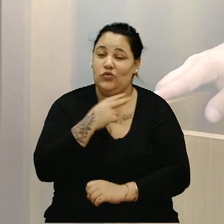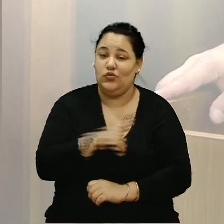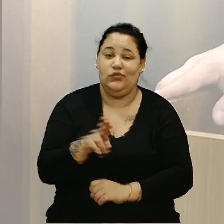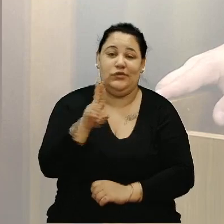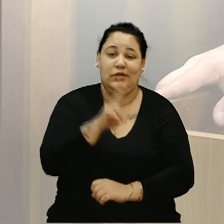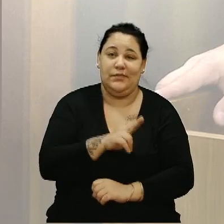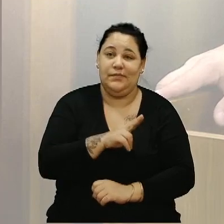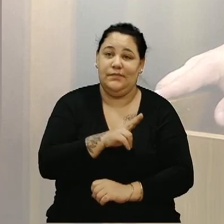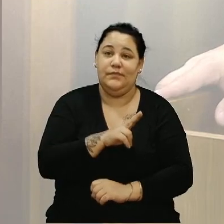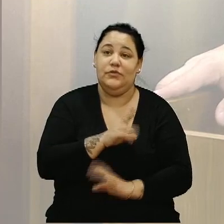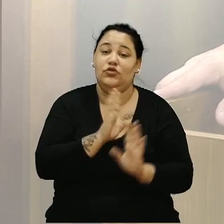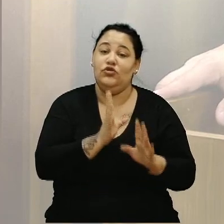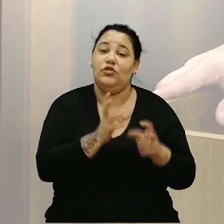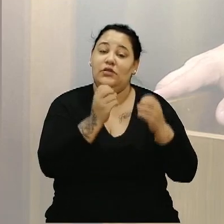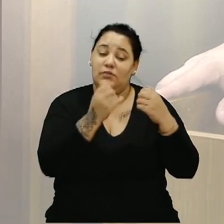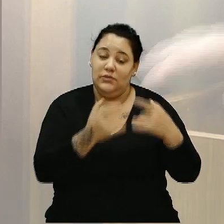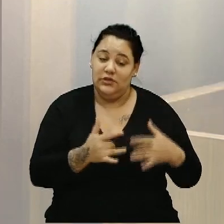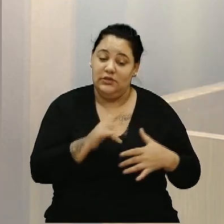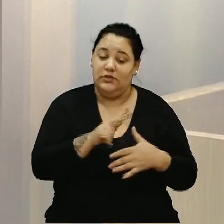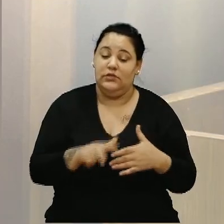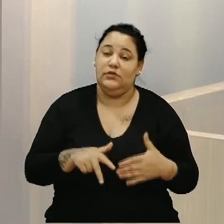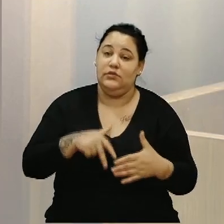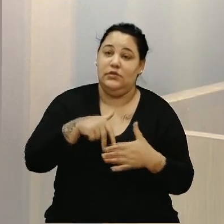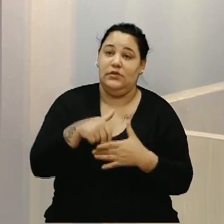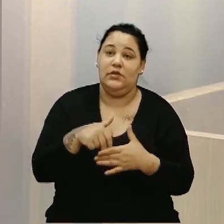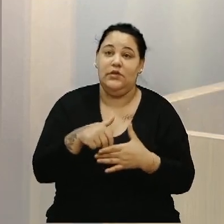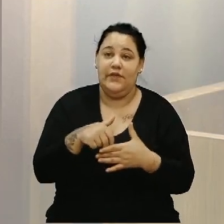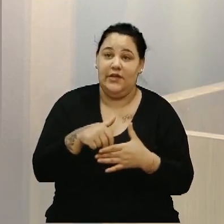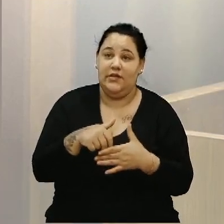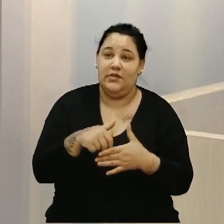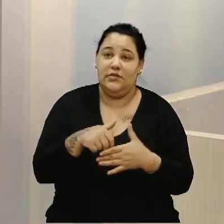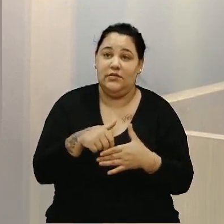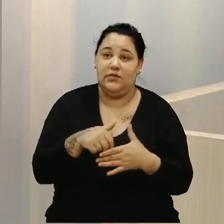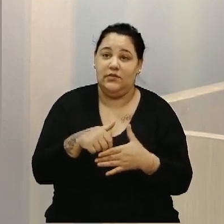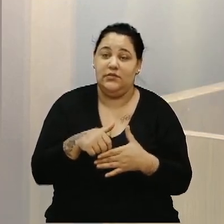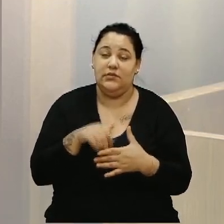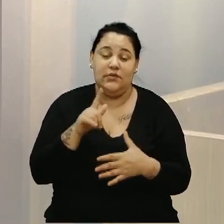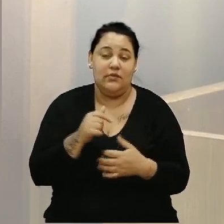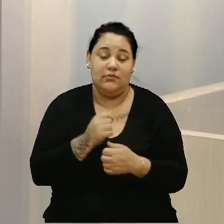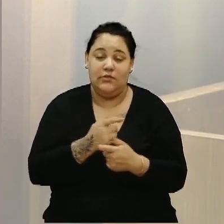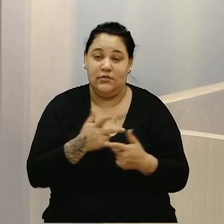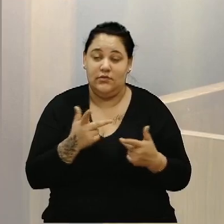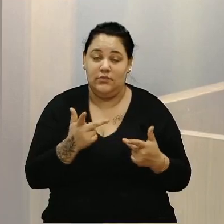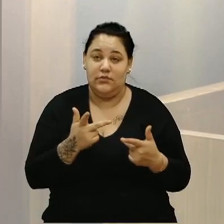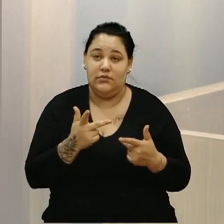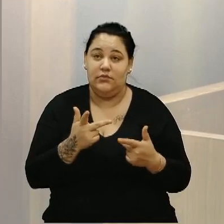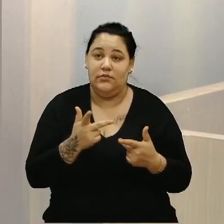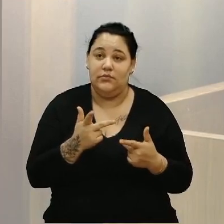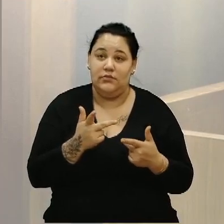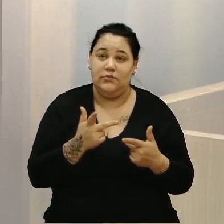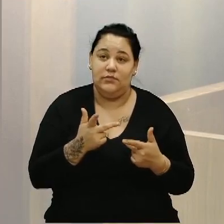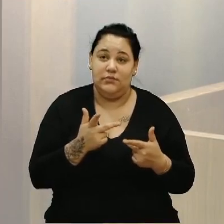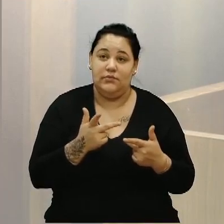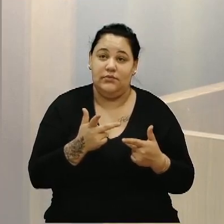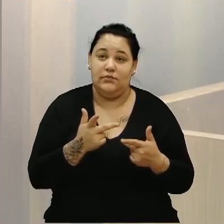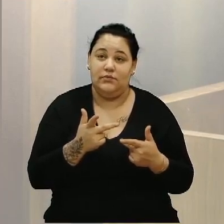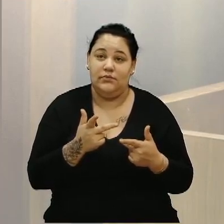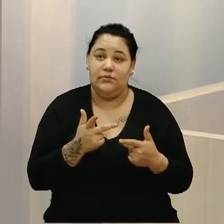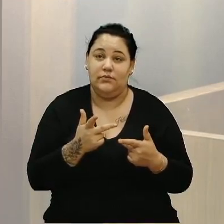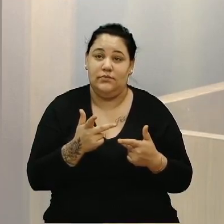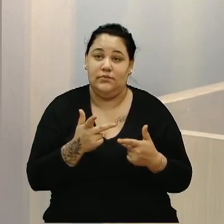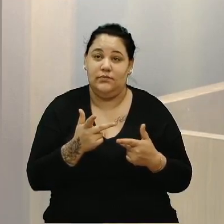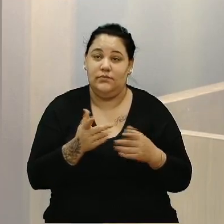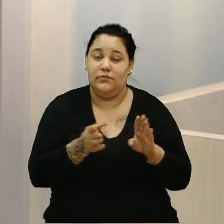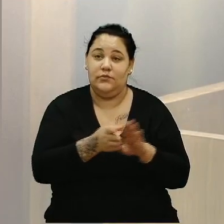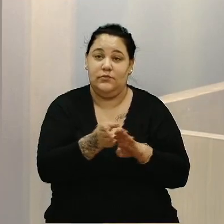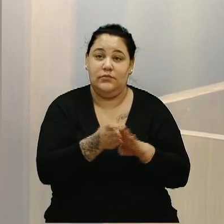Eu já citei isso na tribuna. E há uma situação que é a seguinte: a orientação da